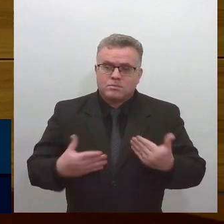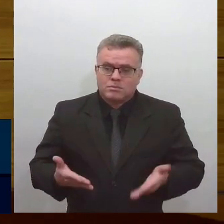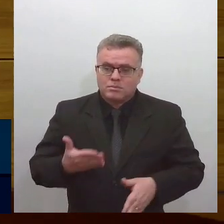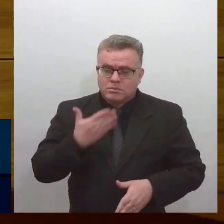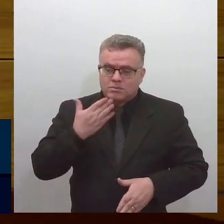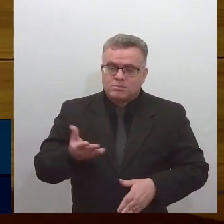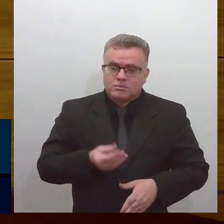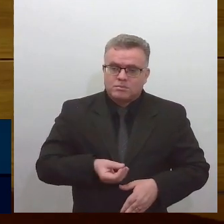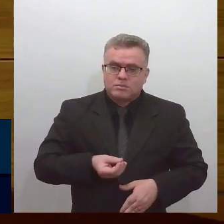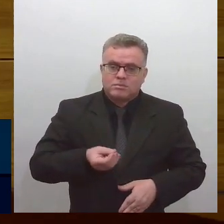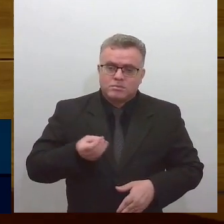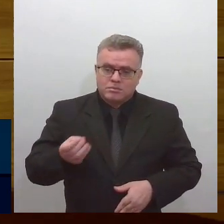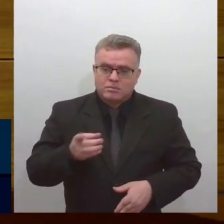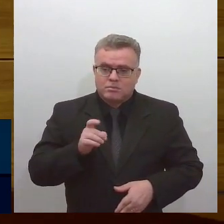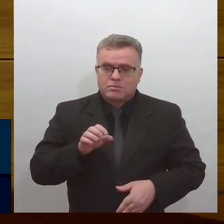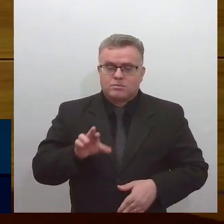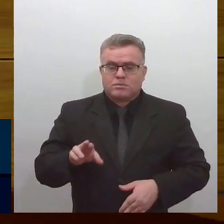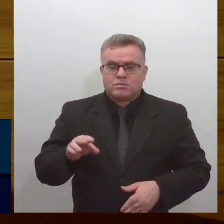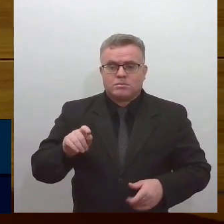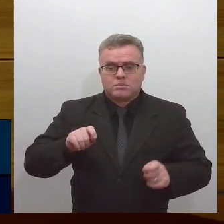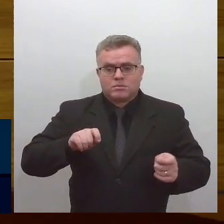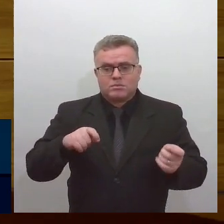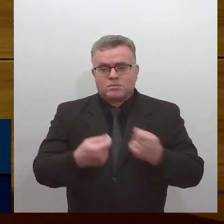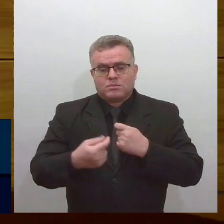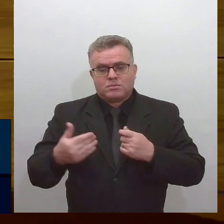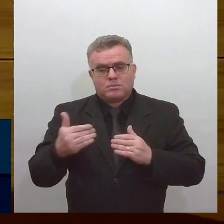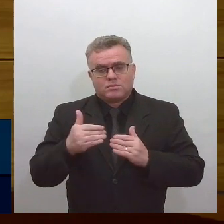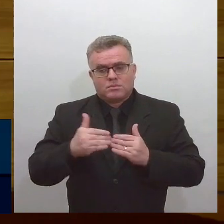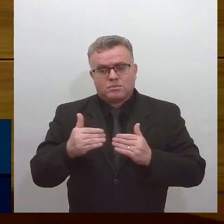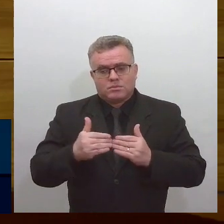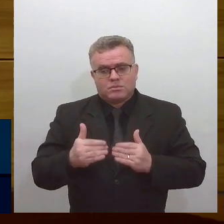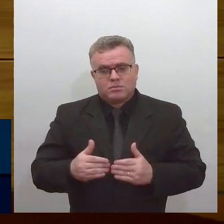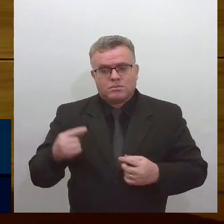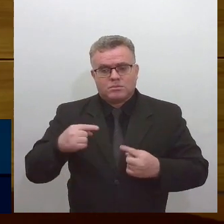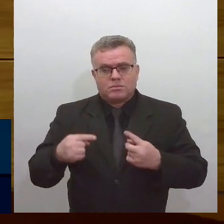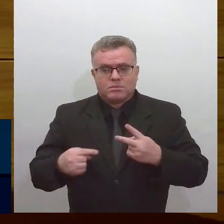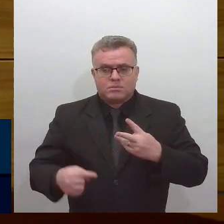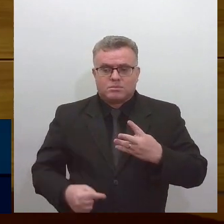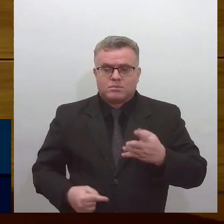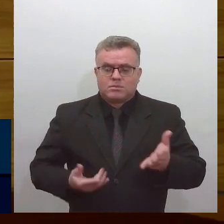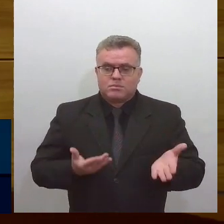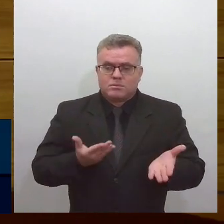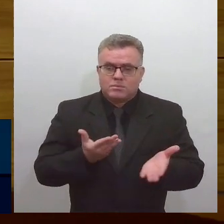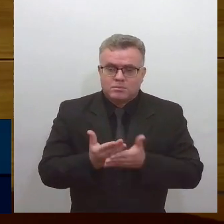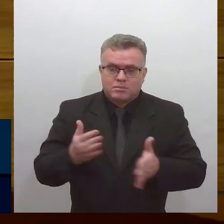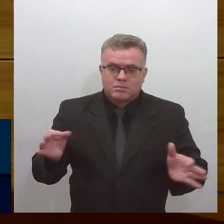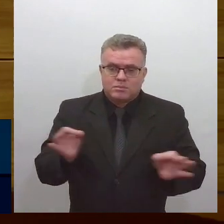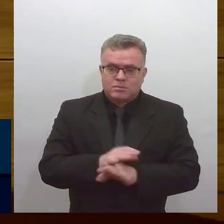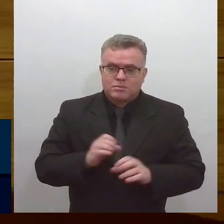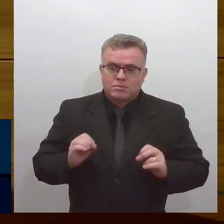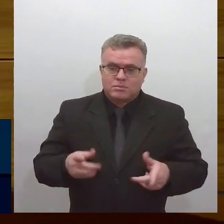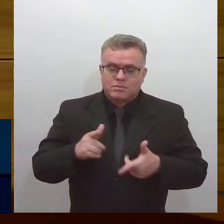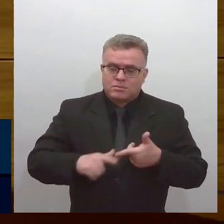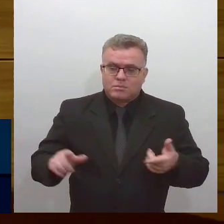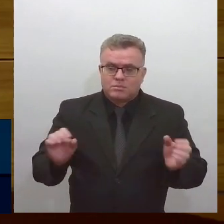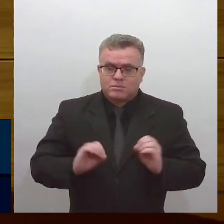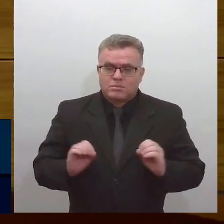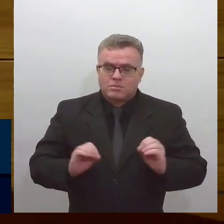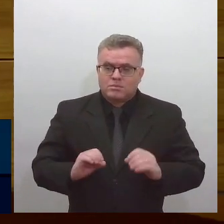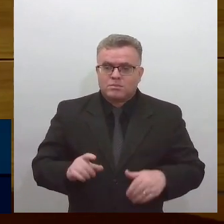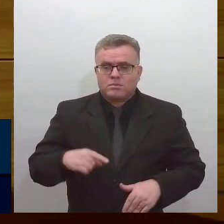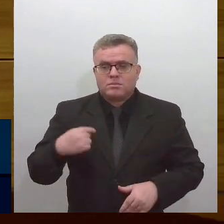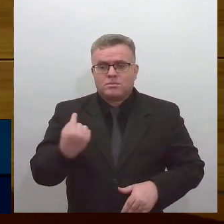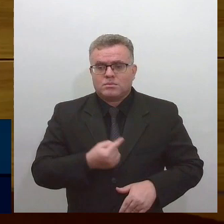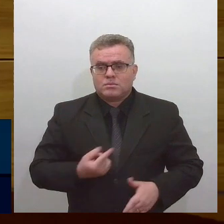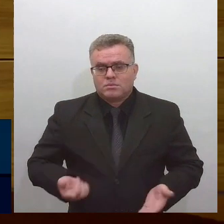fazer adequações o Dr fazendo as adequações a gente aprova aprova sem problemas mas a gente não consegue aprovar